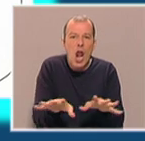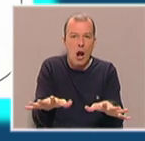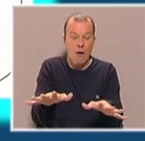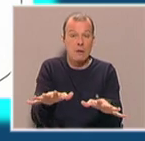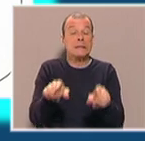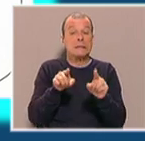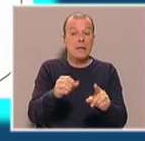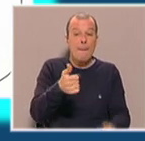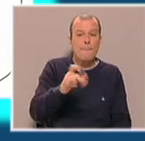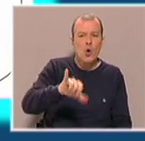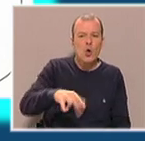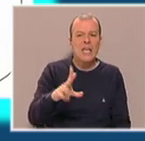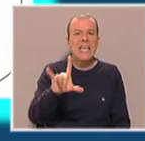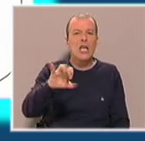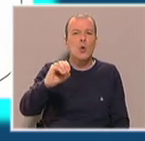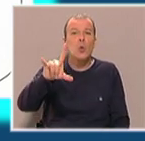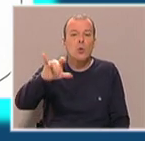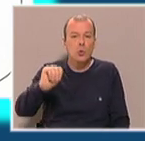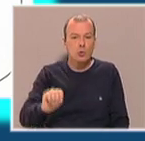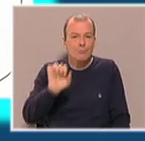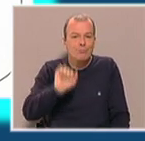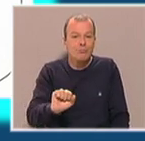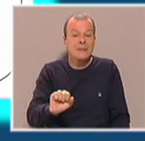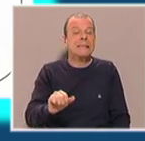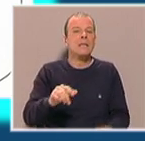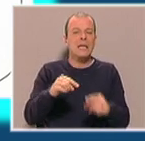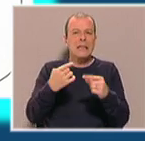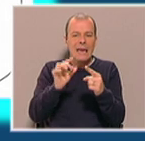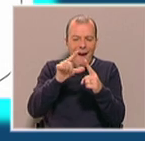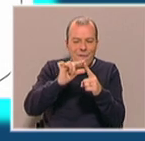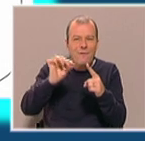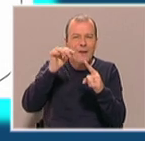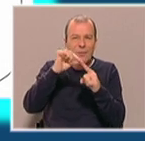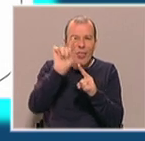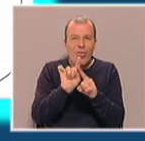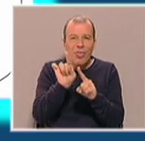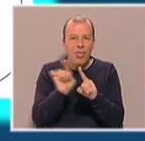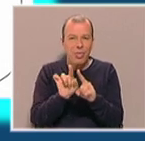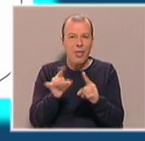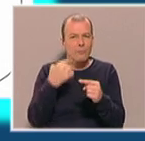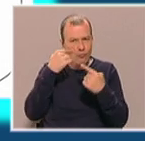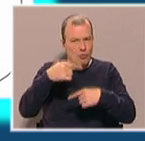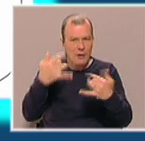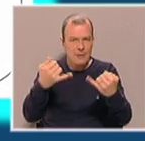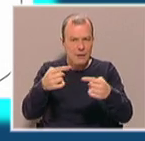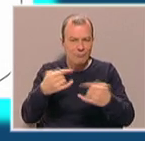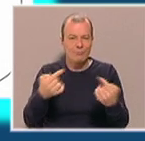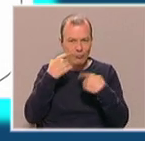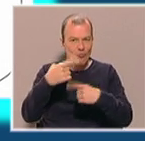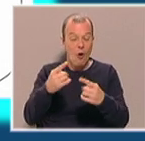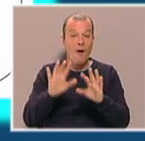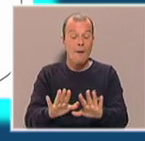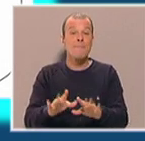bronquíolos são então canais mais finos do que os brônquios, onde na sua extremidade possuem alvéolos pulmonares, já vou mostrar a seguir. Vocês podem pensar nisto